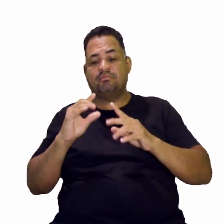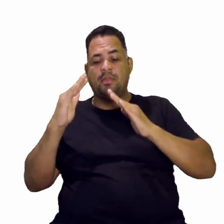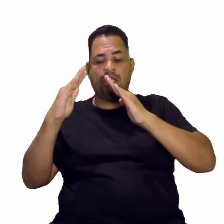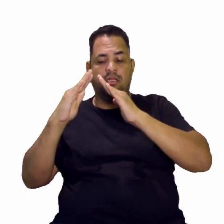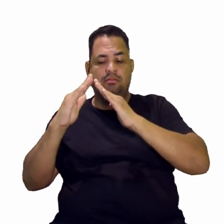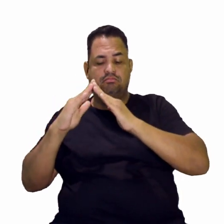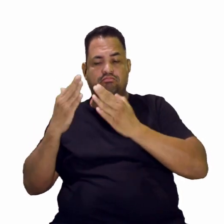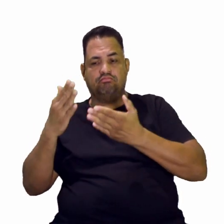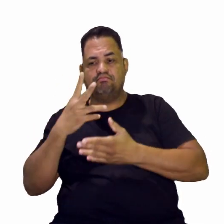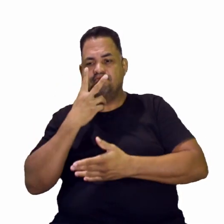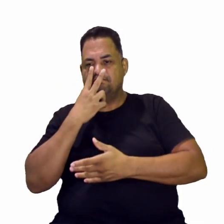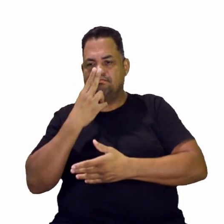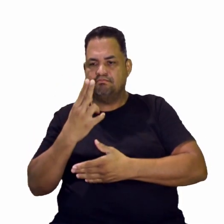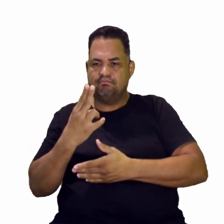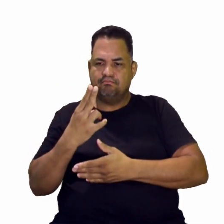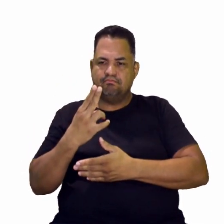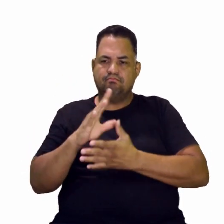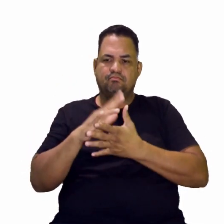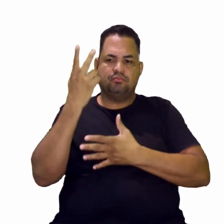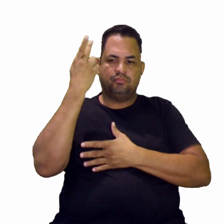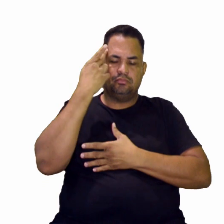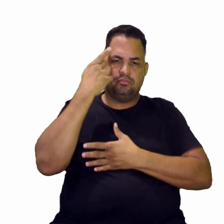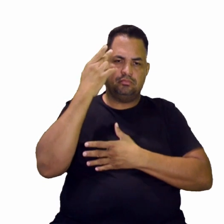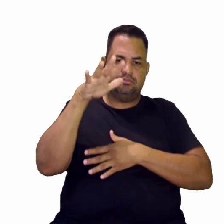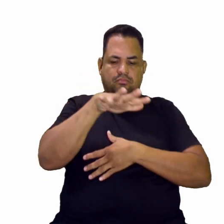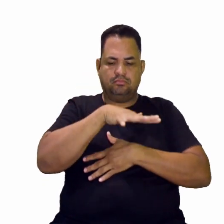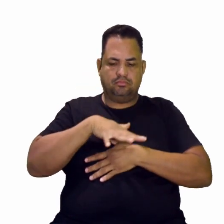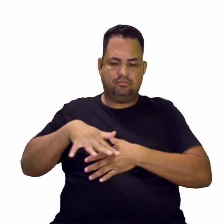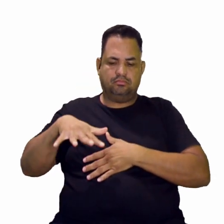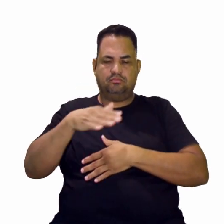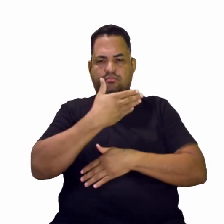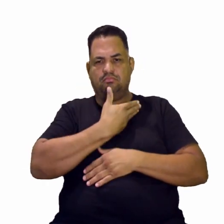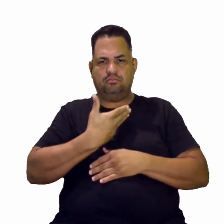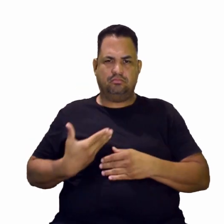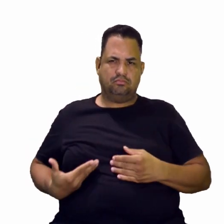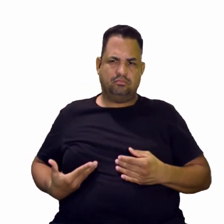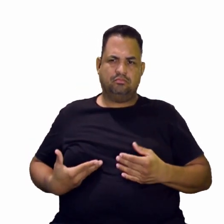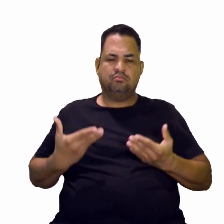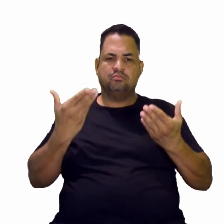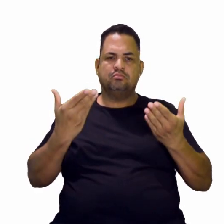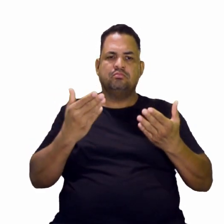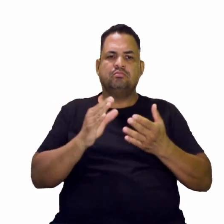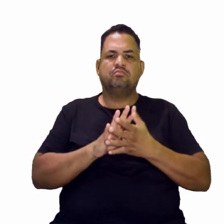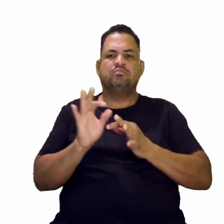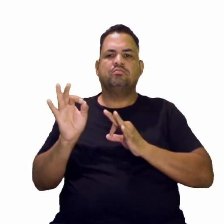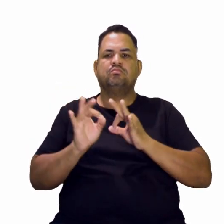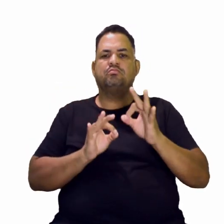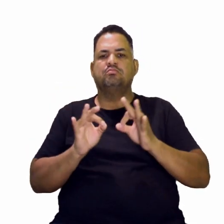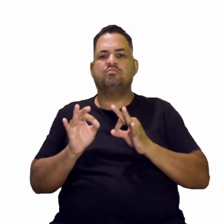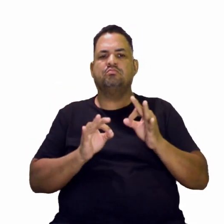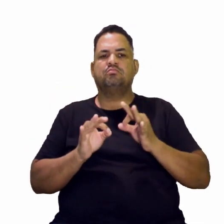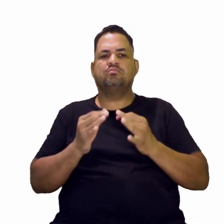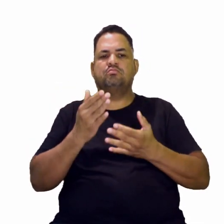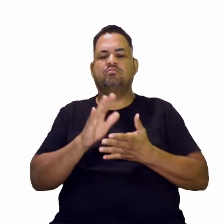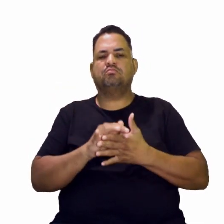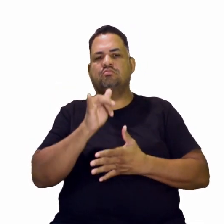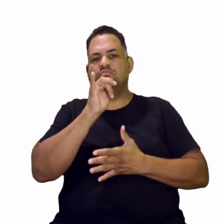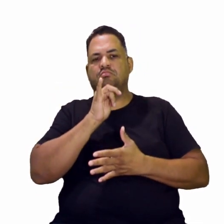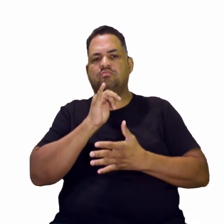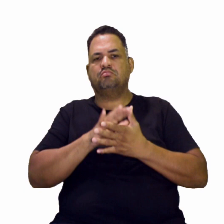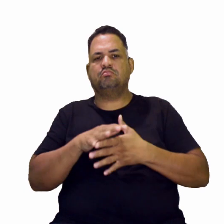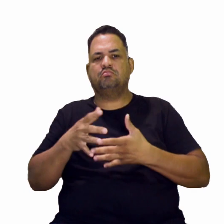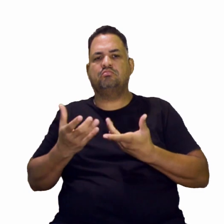da gente ou em espaços públicos, como, né, são construídos pelo homens aí, por exemplo,